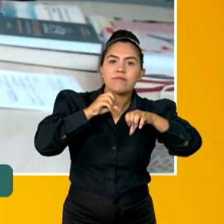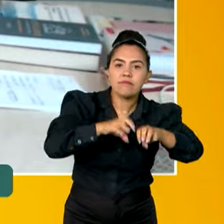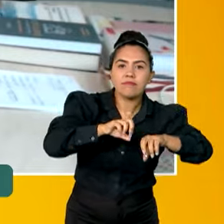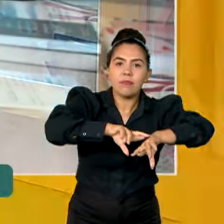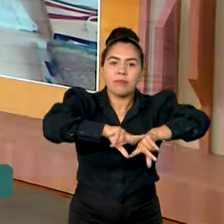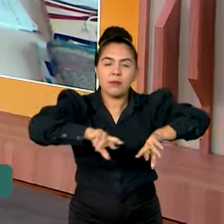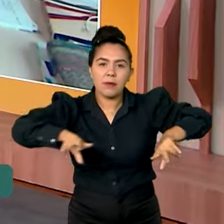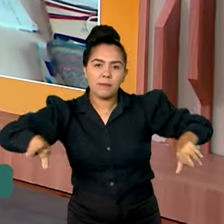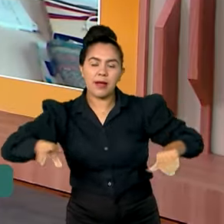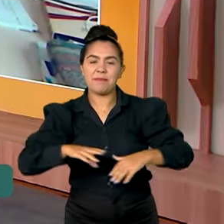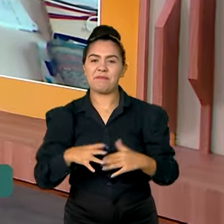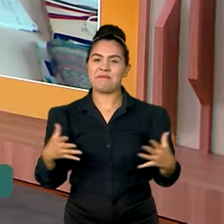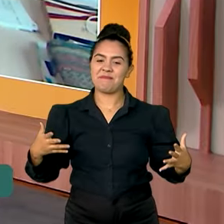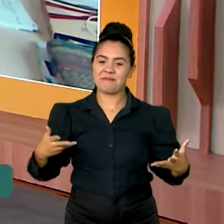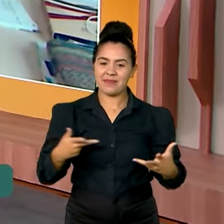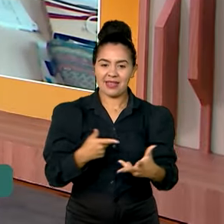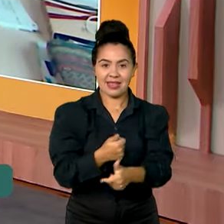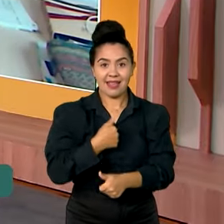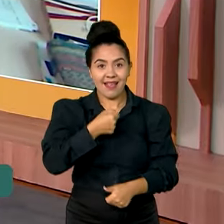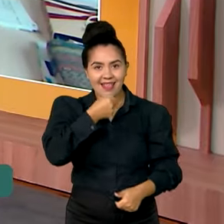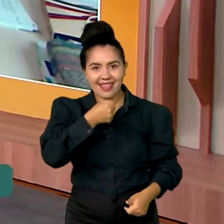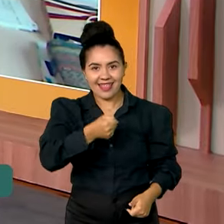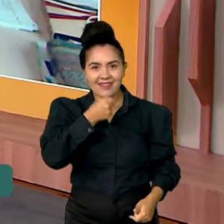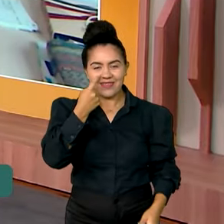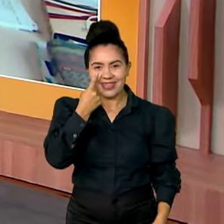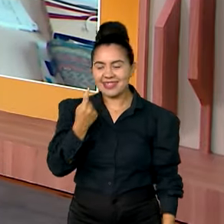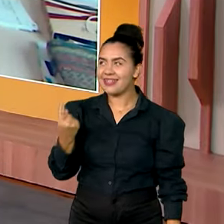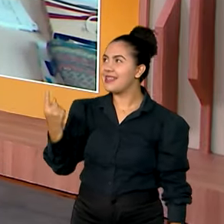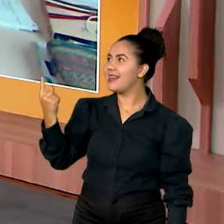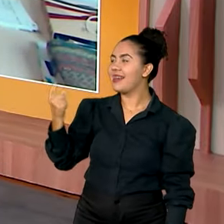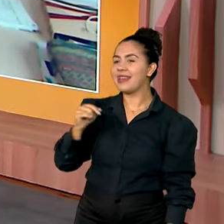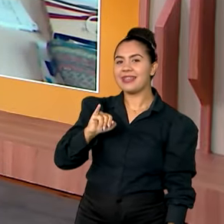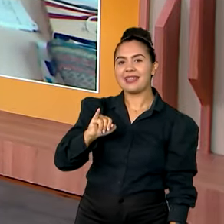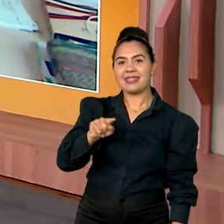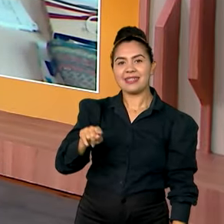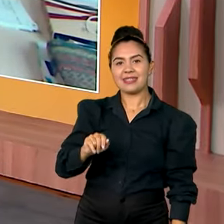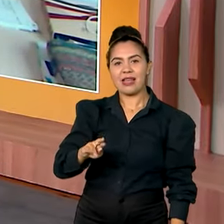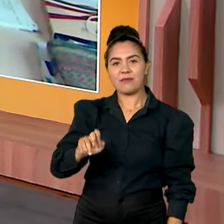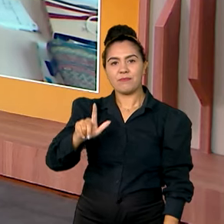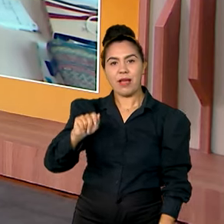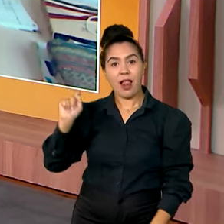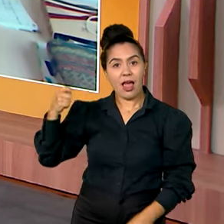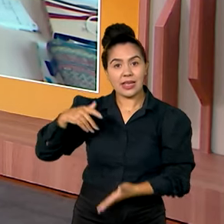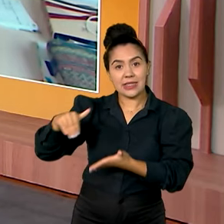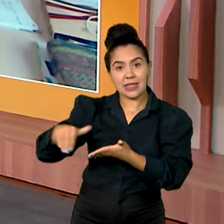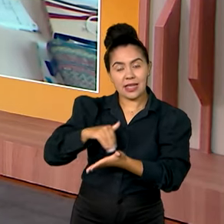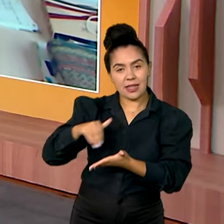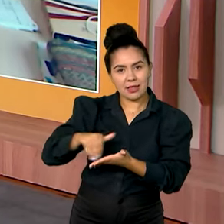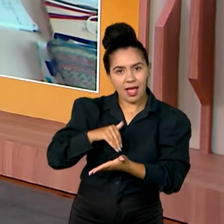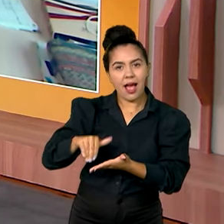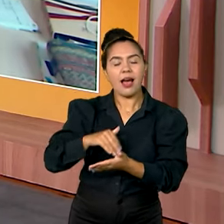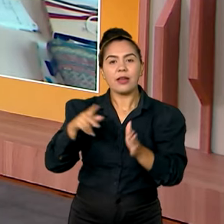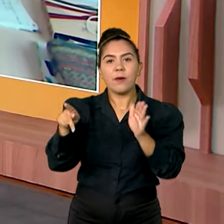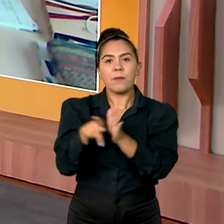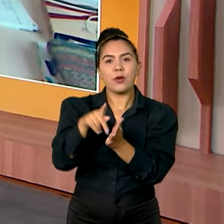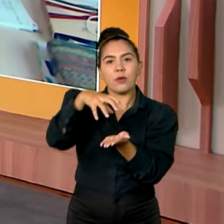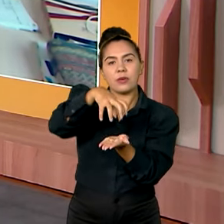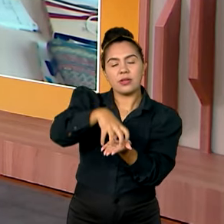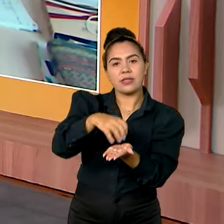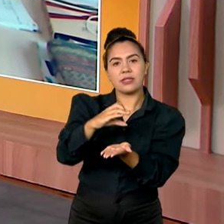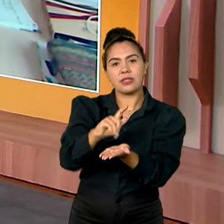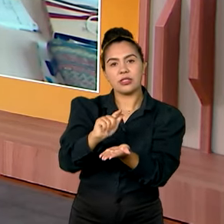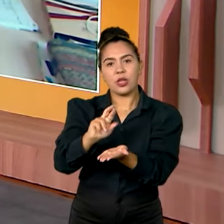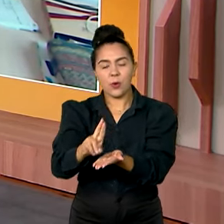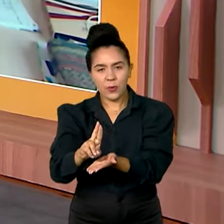Transparência. Maravilha! Eu entrevistei Isabela Correia, ela que é secretária de Integridade Pública da CGU, a Controladoria Geral da